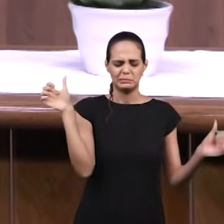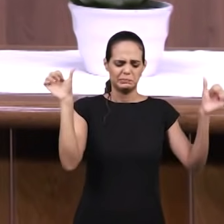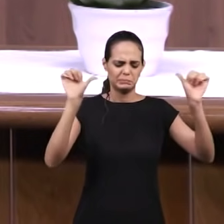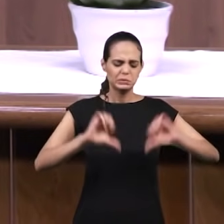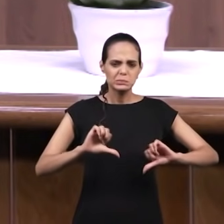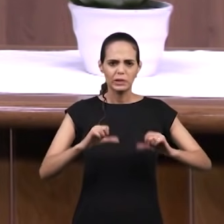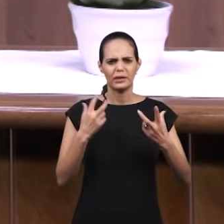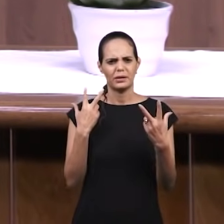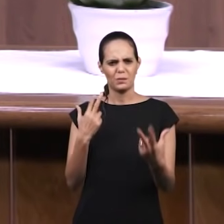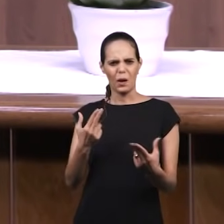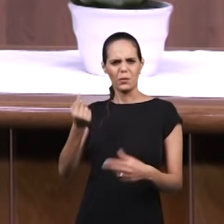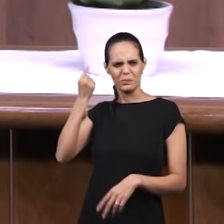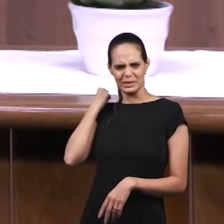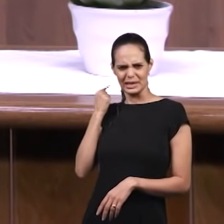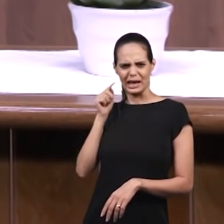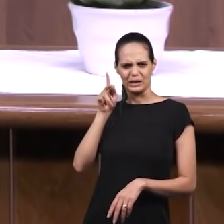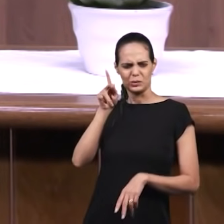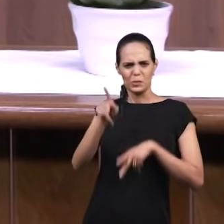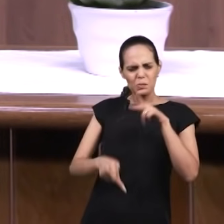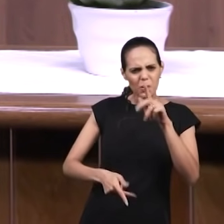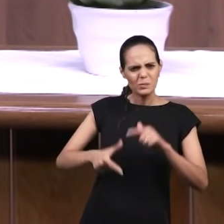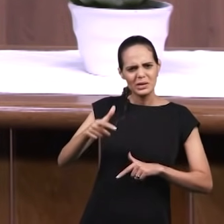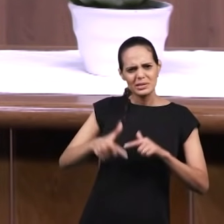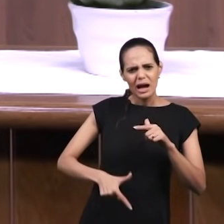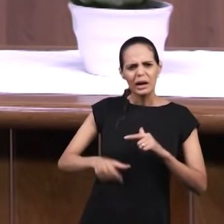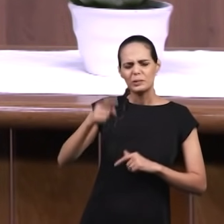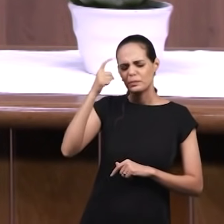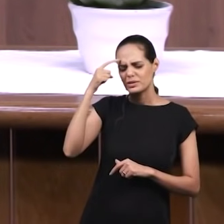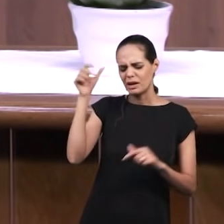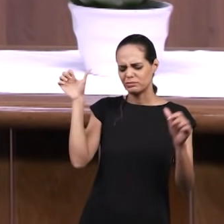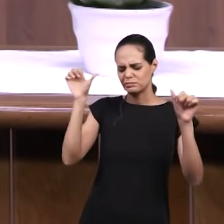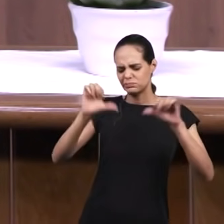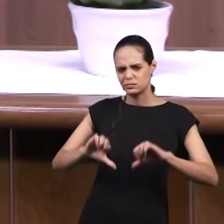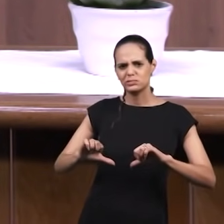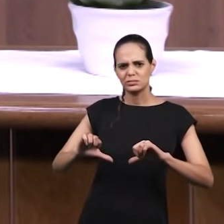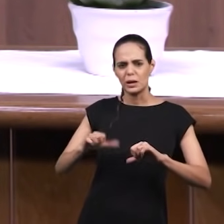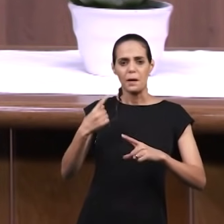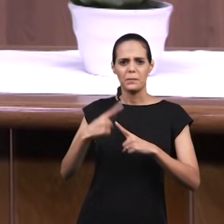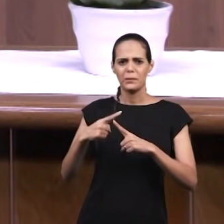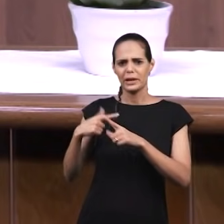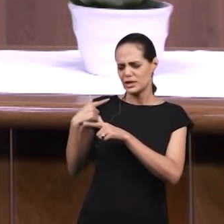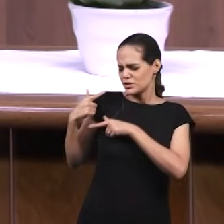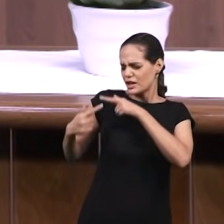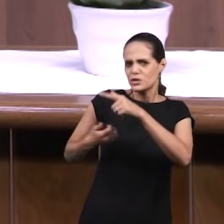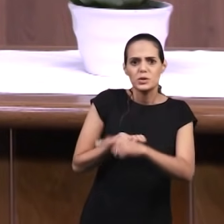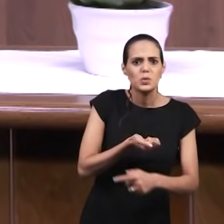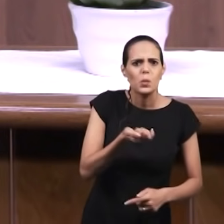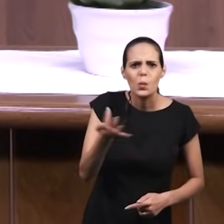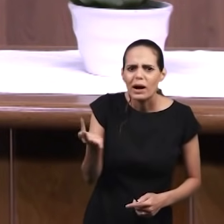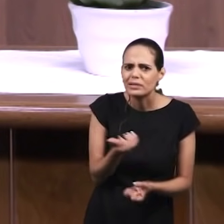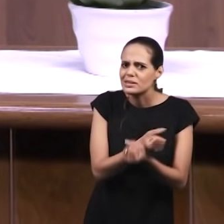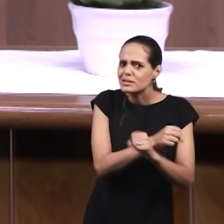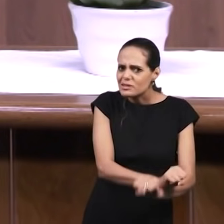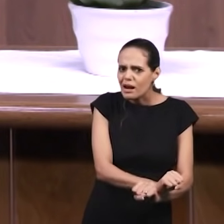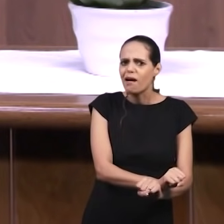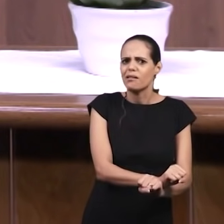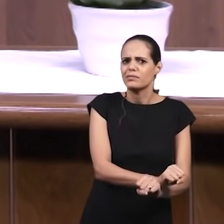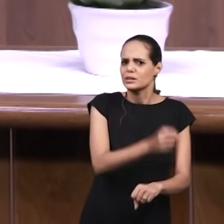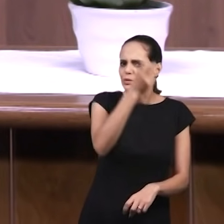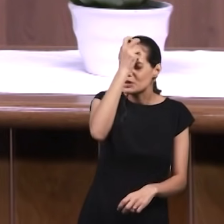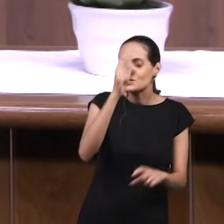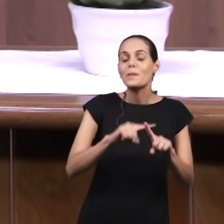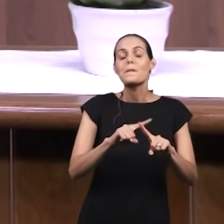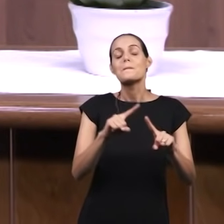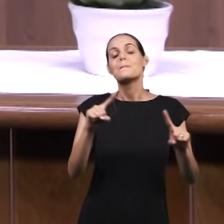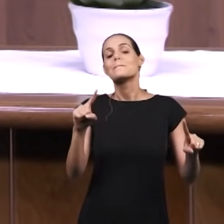vez mais, como aquele povo, tantas gerações escravo ali no Egito, mas agora